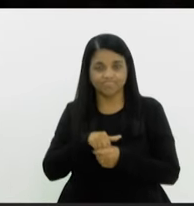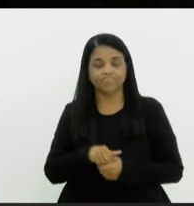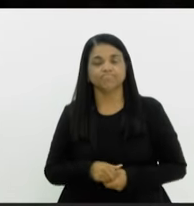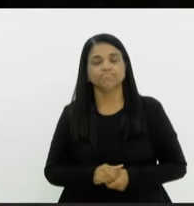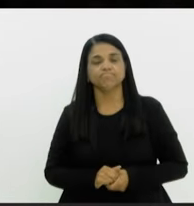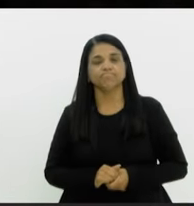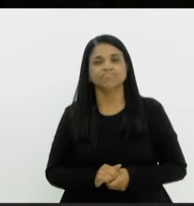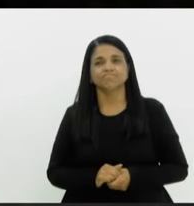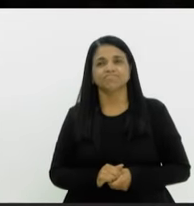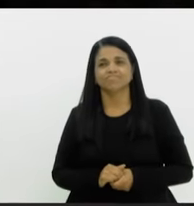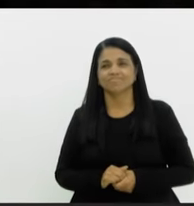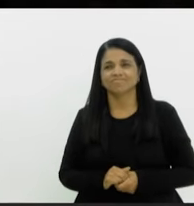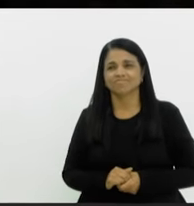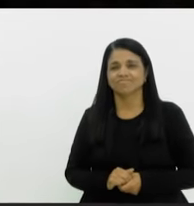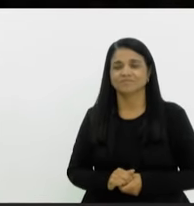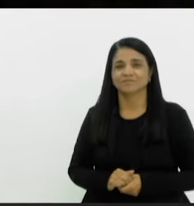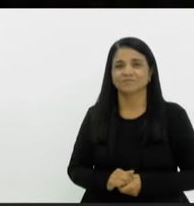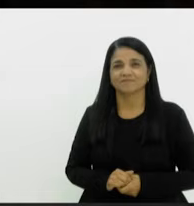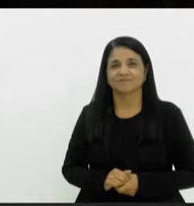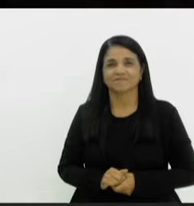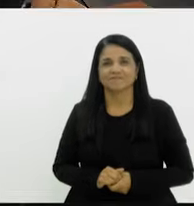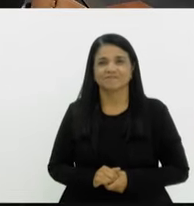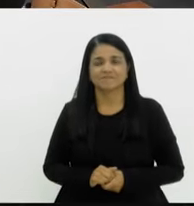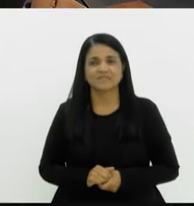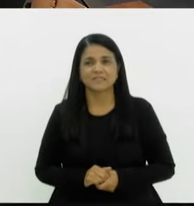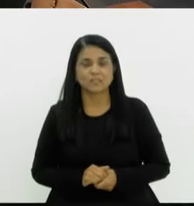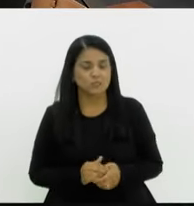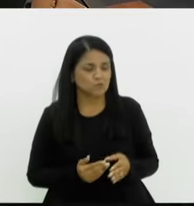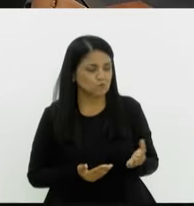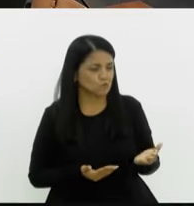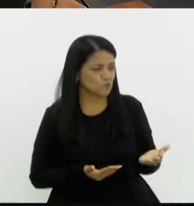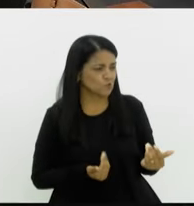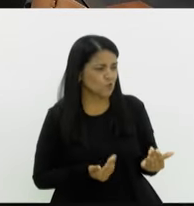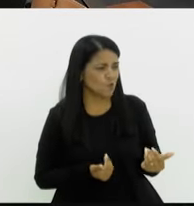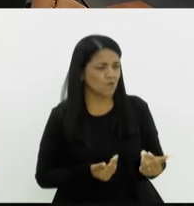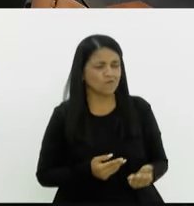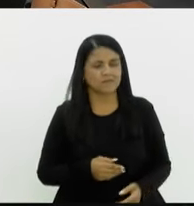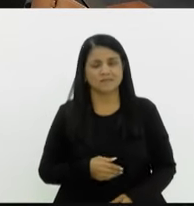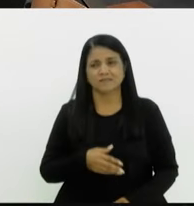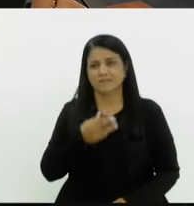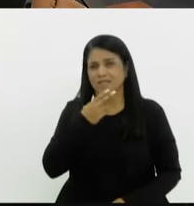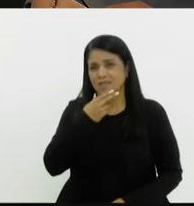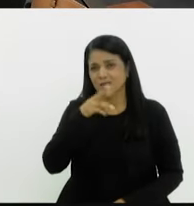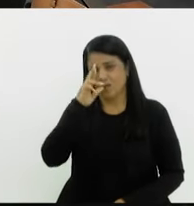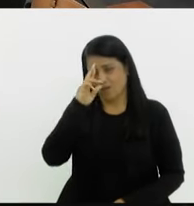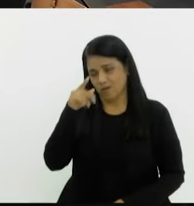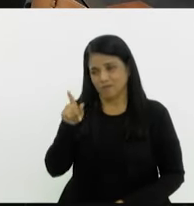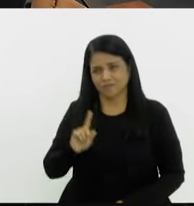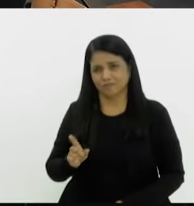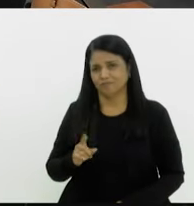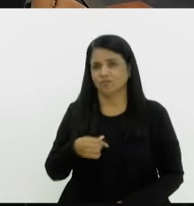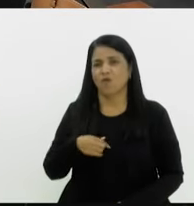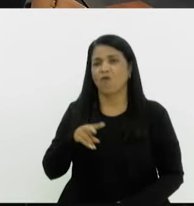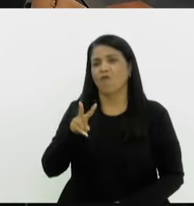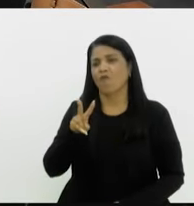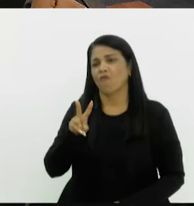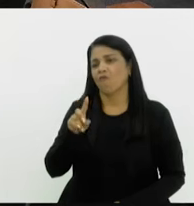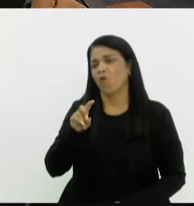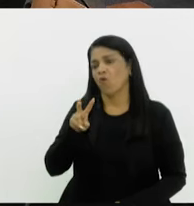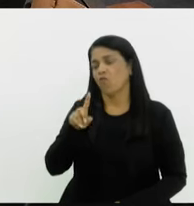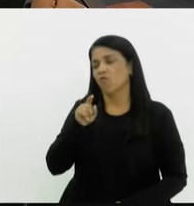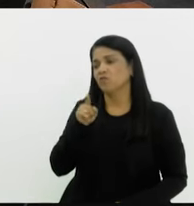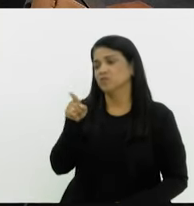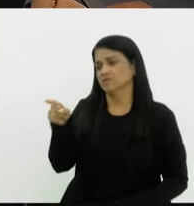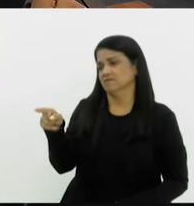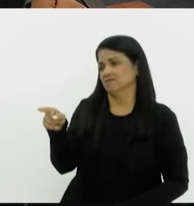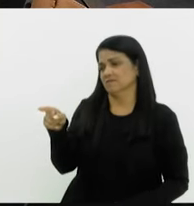com eu não chamo você porque elas são tão jovens eu não chamo Senhora eu chamo de você porque são muito jovens